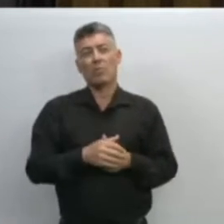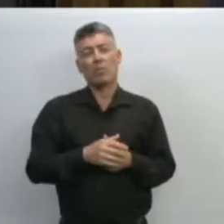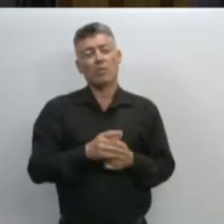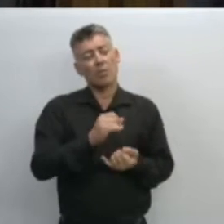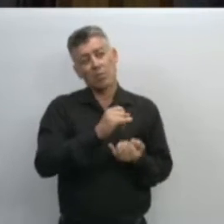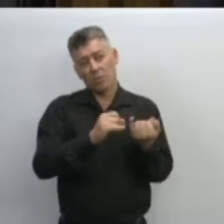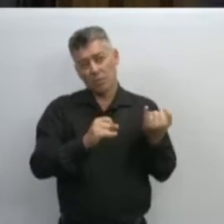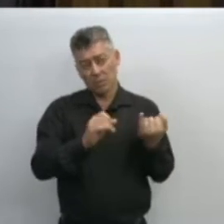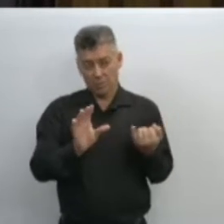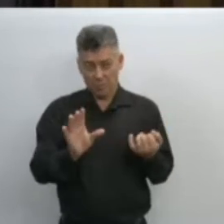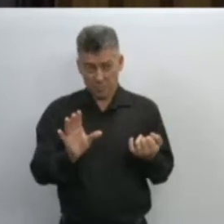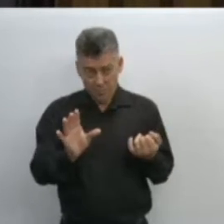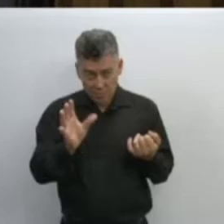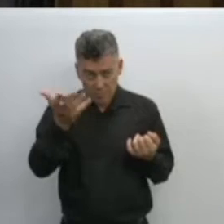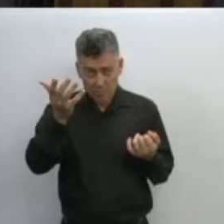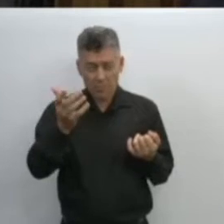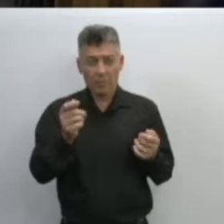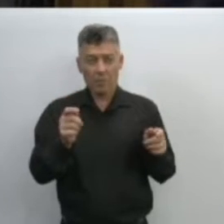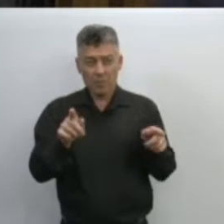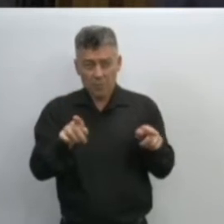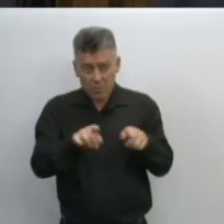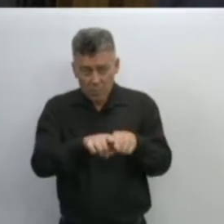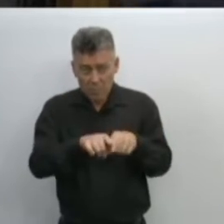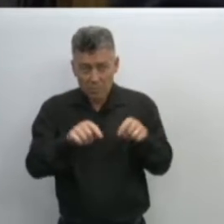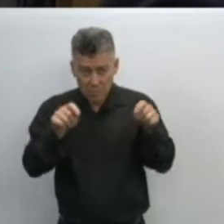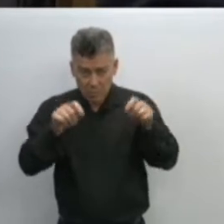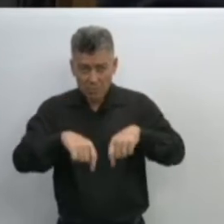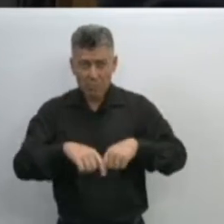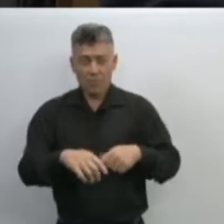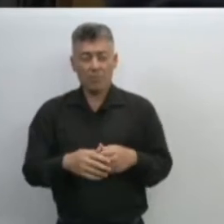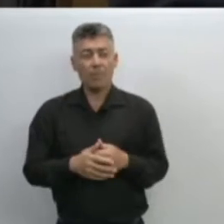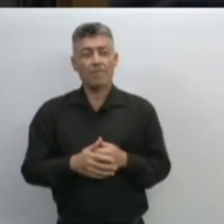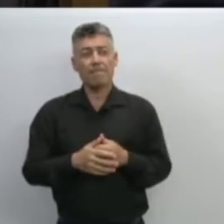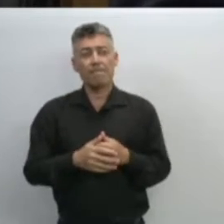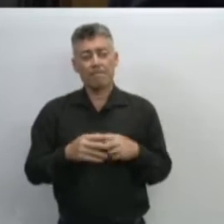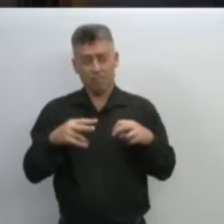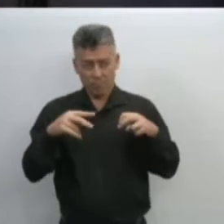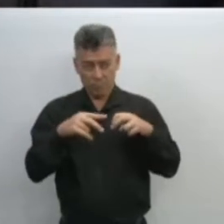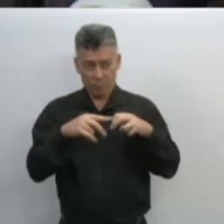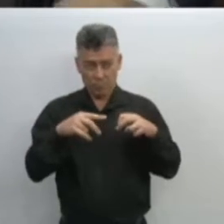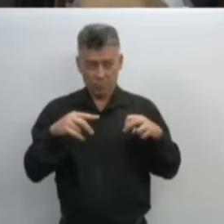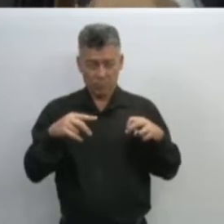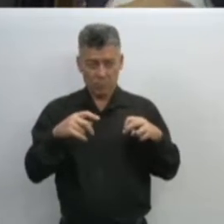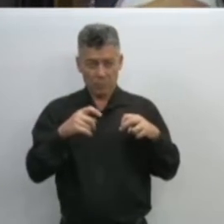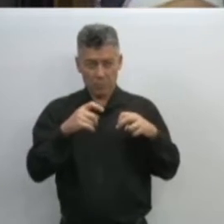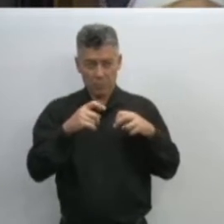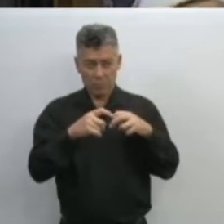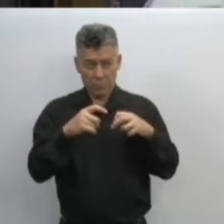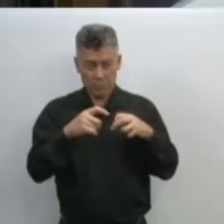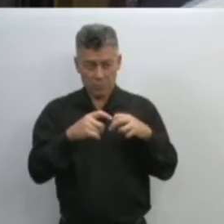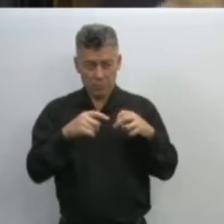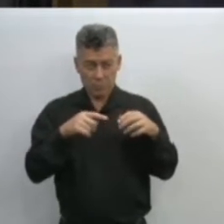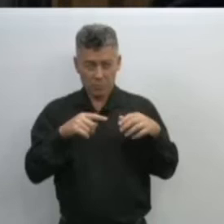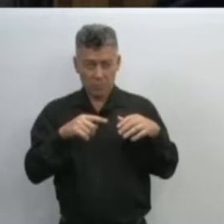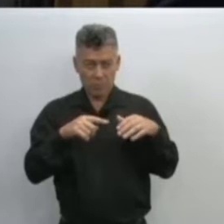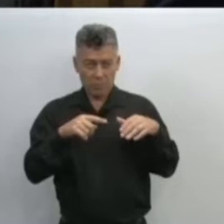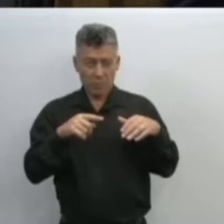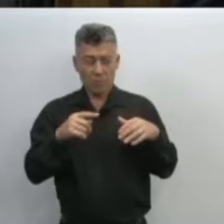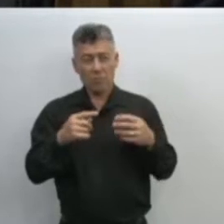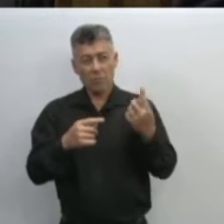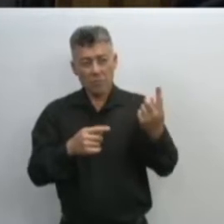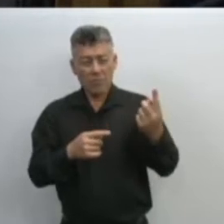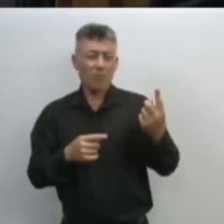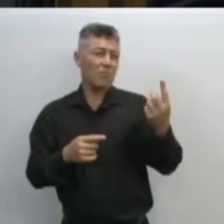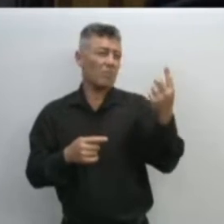acontecer. O que seria ideal era uma equipe de 3 obstetras durante a semana. Temos 1 e, às vezes,